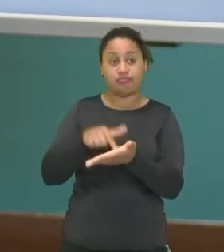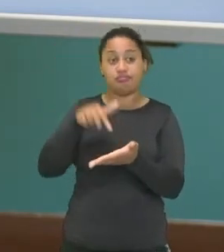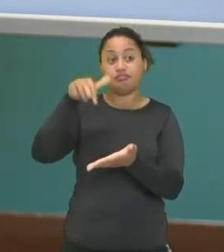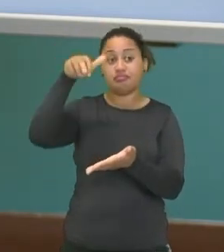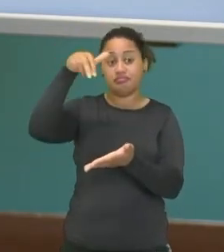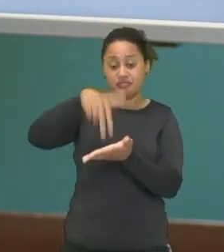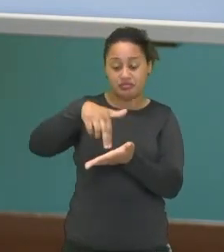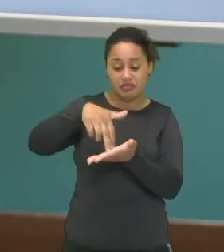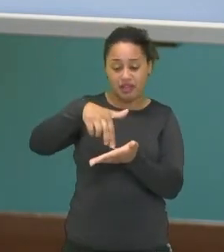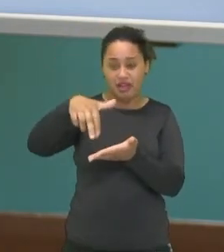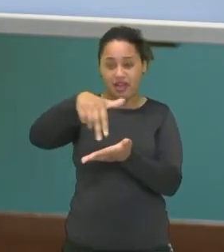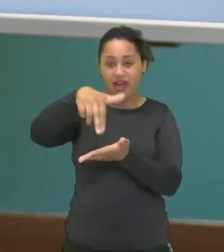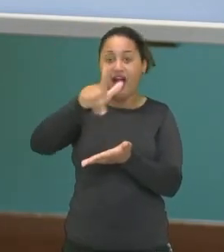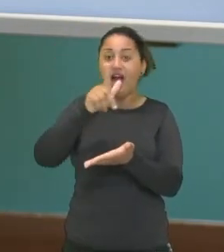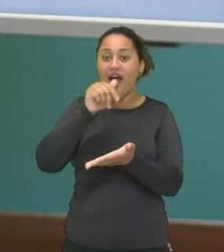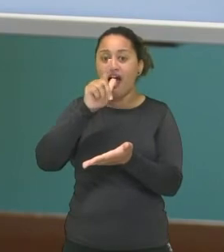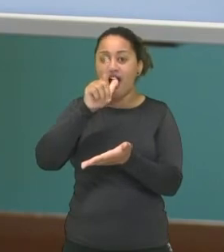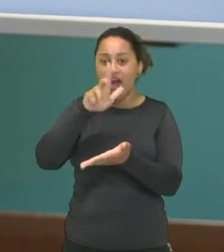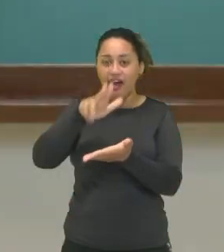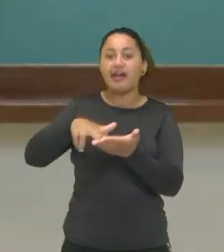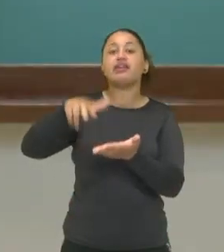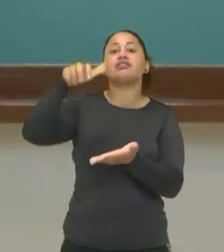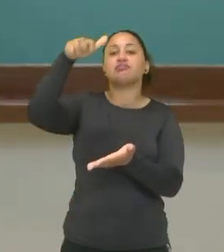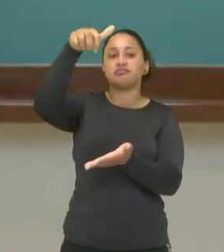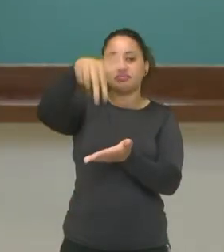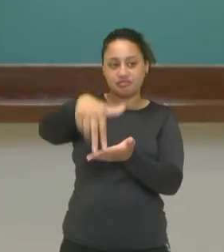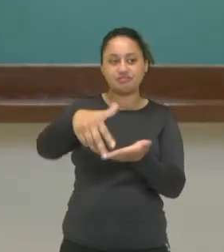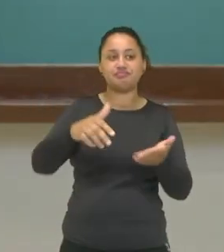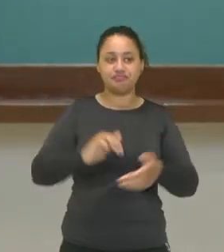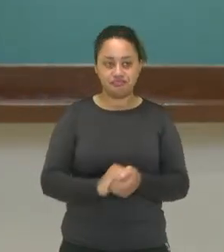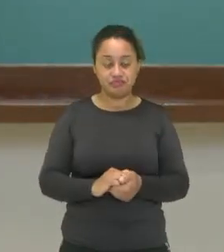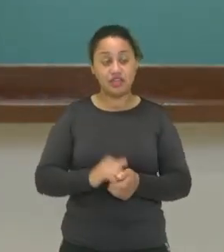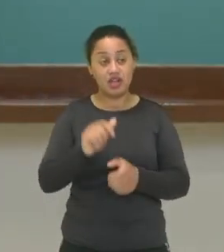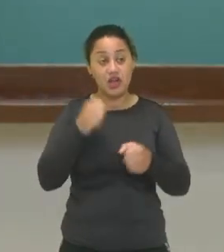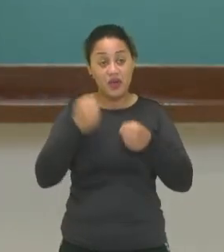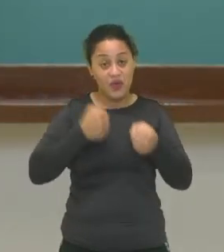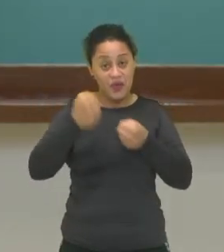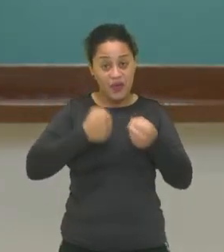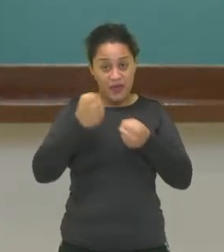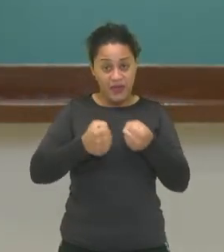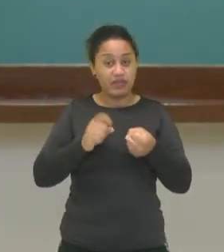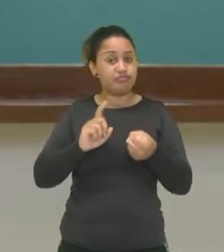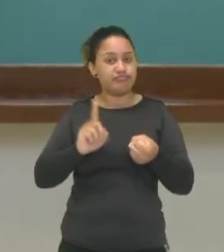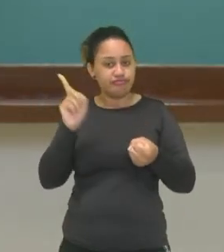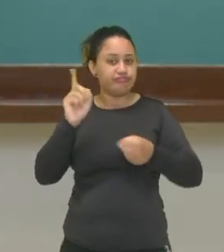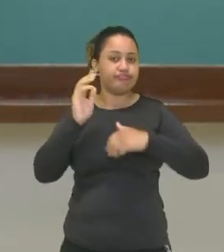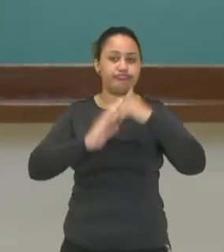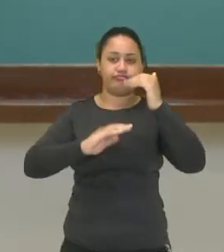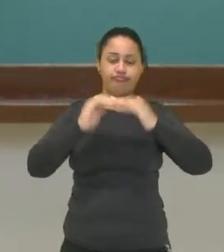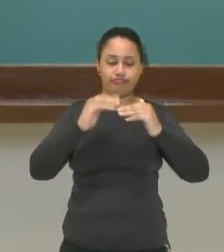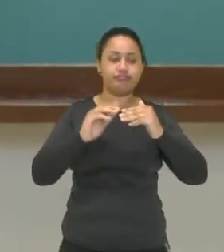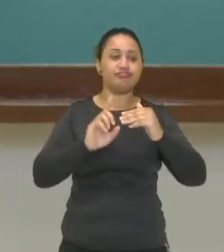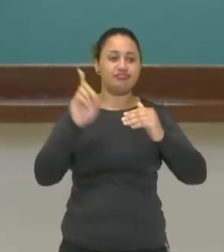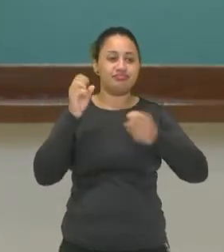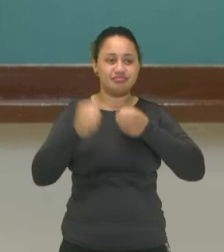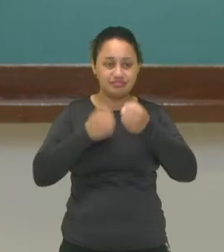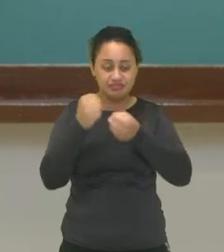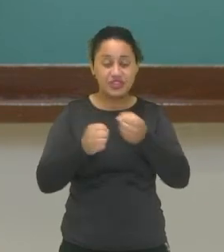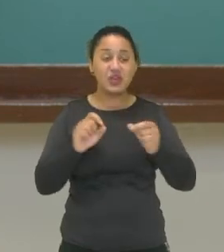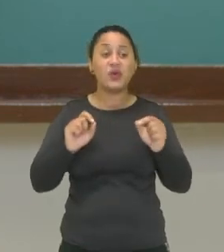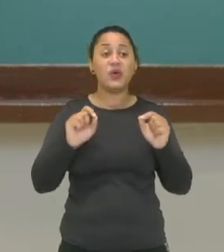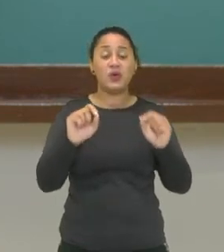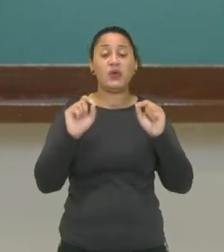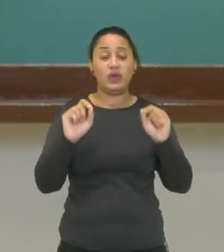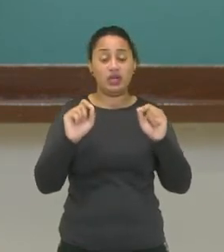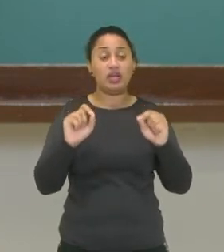por todo o fosso de água. O bom corredor de steeplechase, né, ou de prova de obstáculo,